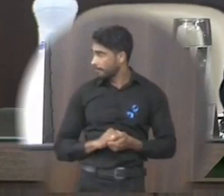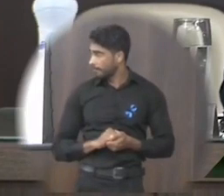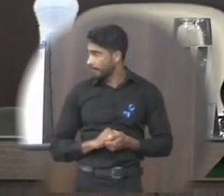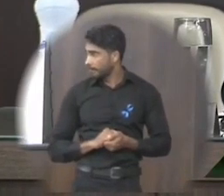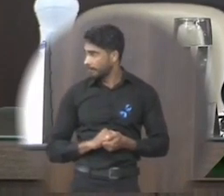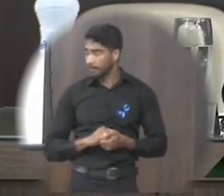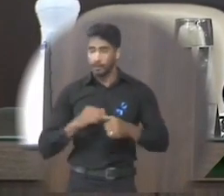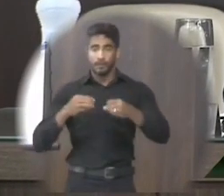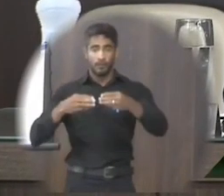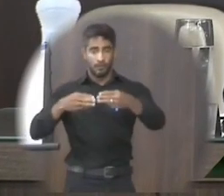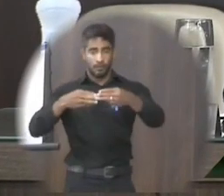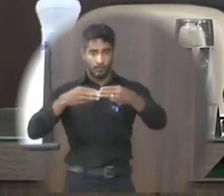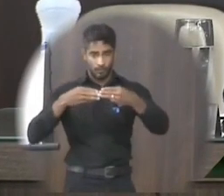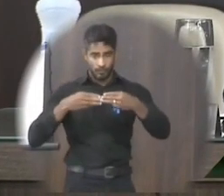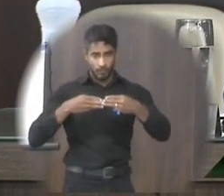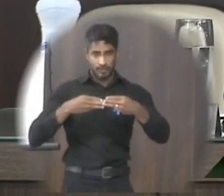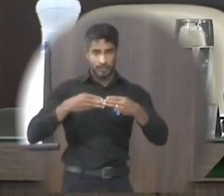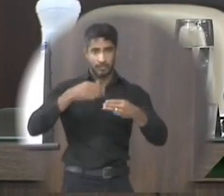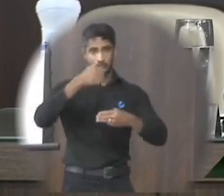Moção